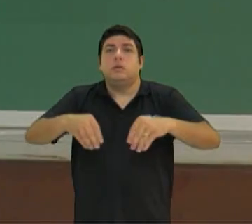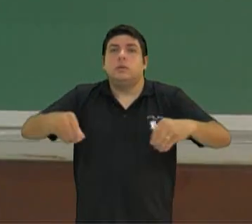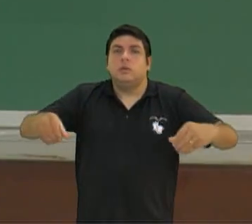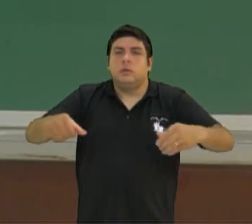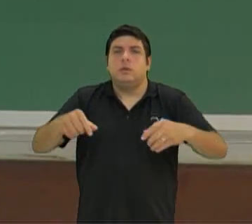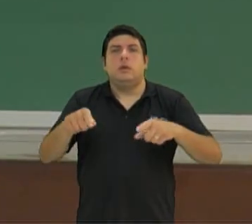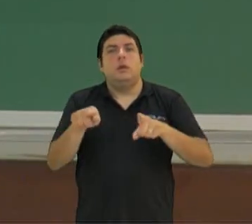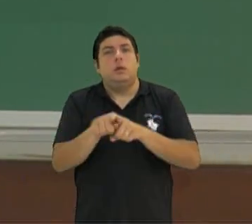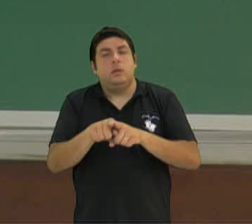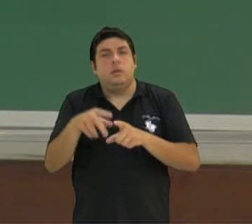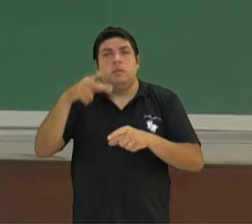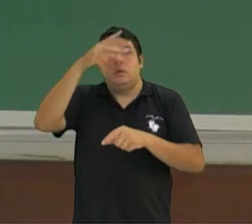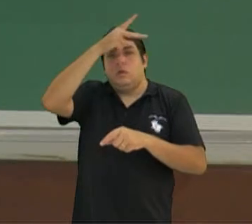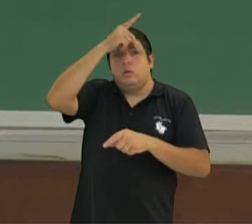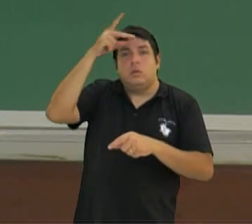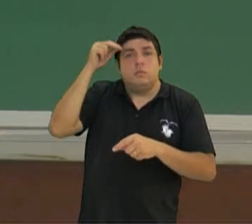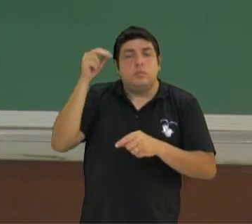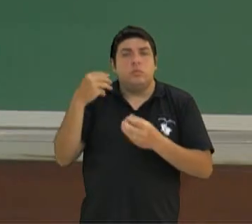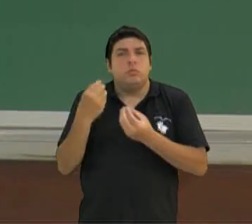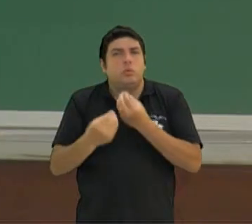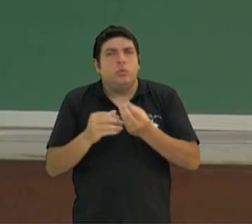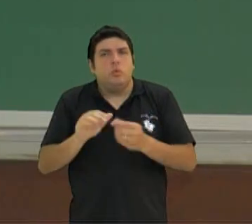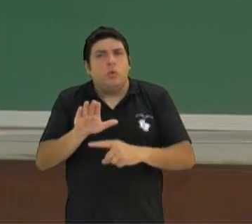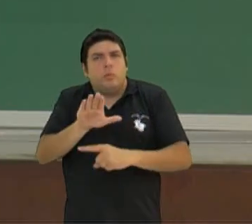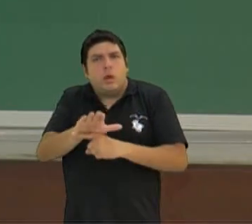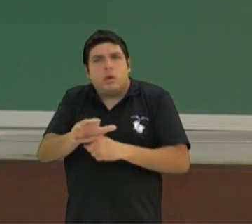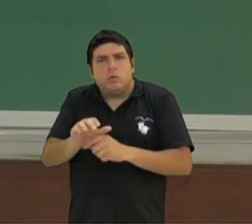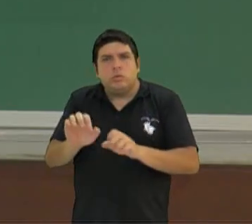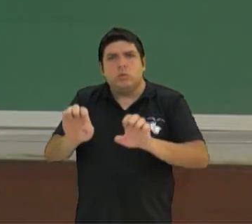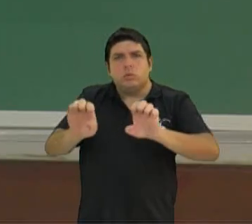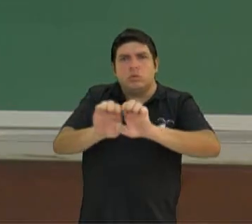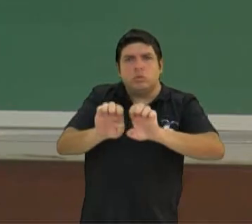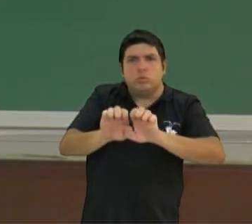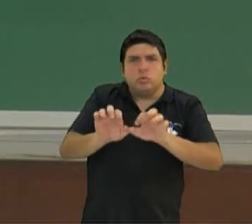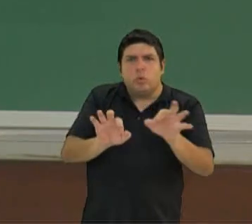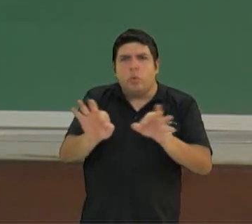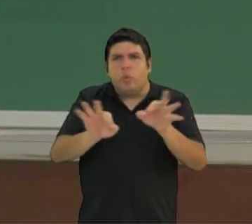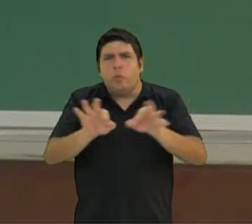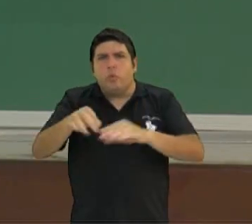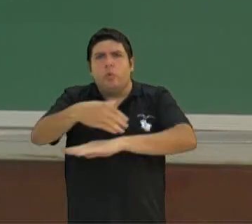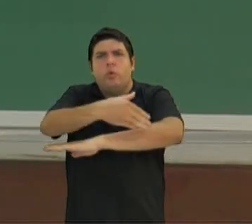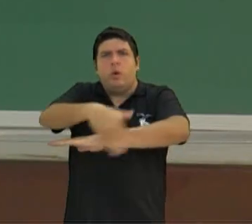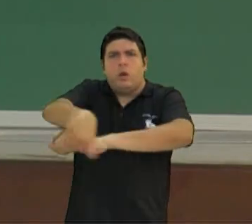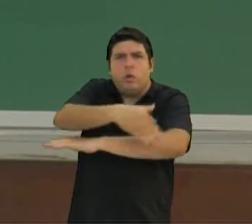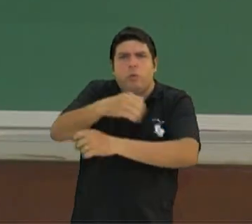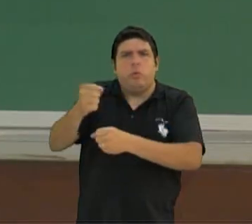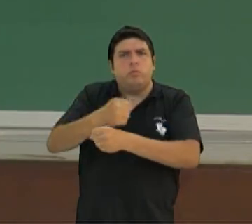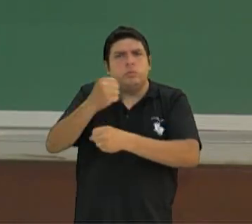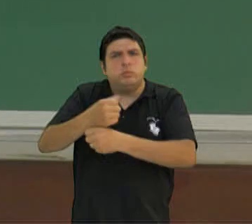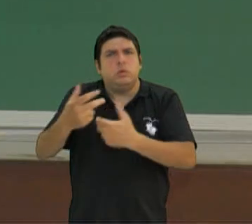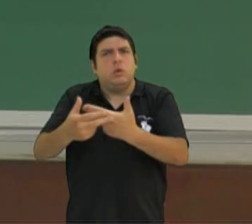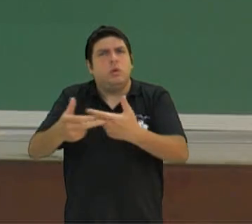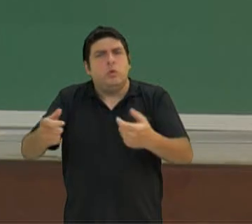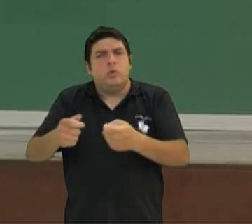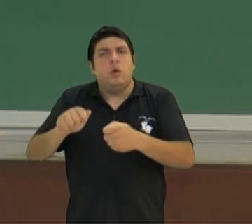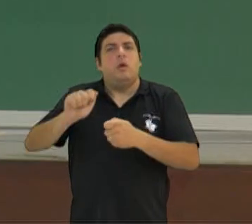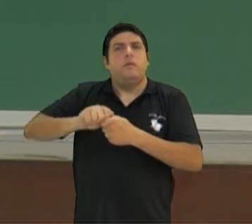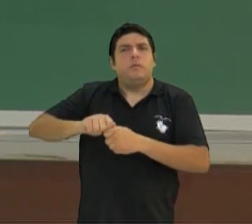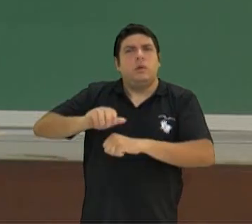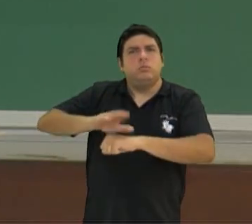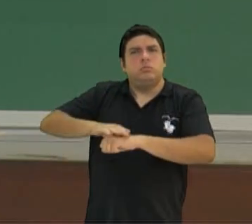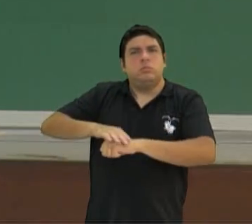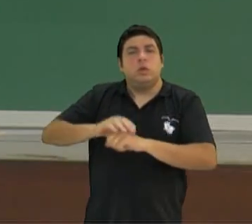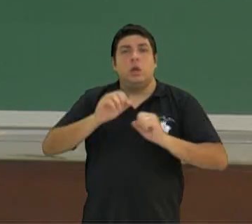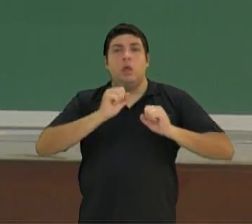cada município ali, de infraestrutura, construção de acessos e tudo mais, são alguns dos motivos ali que levam